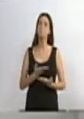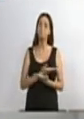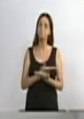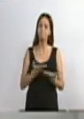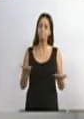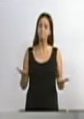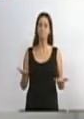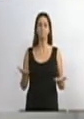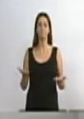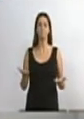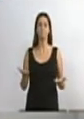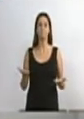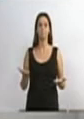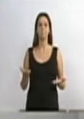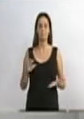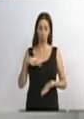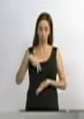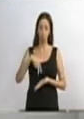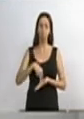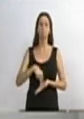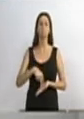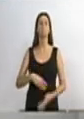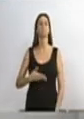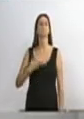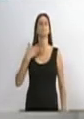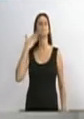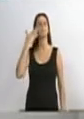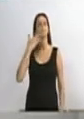Senhores, eu uso essa tribuna